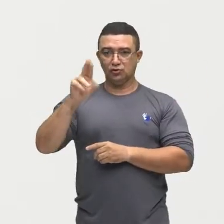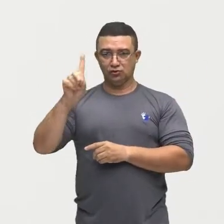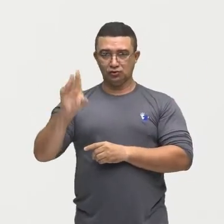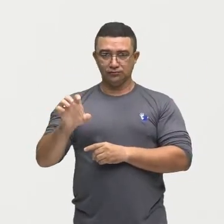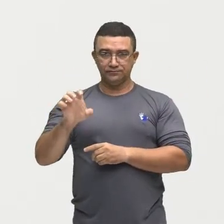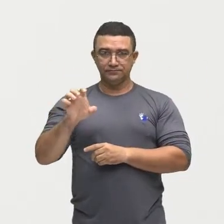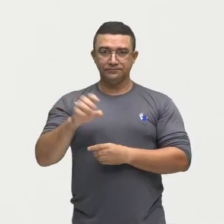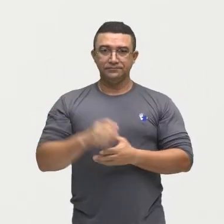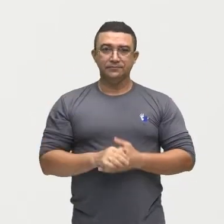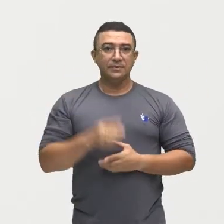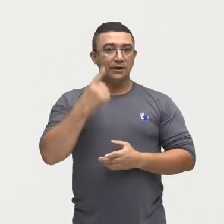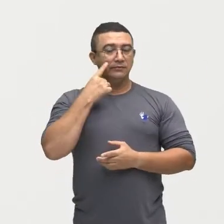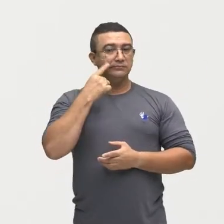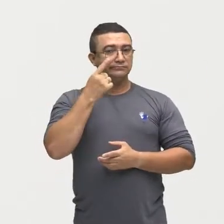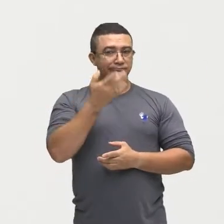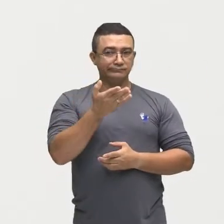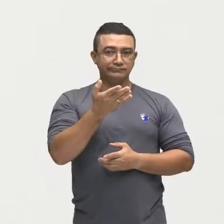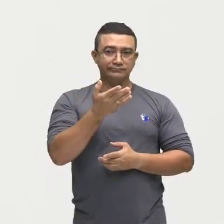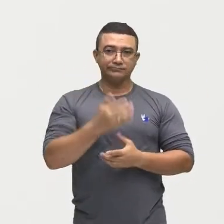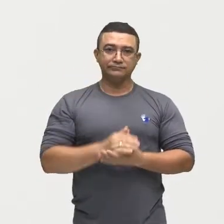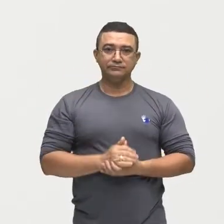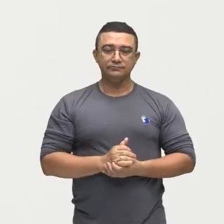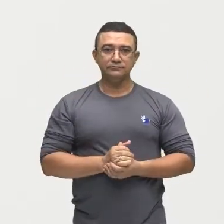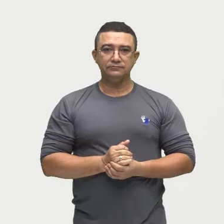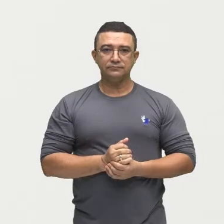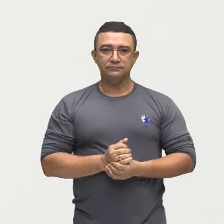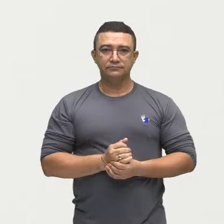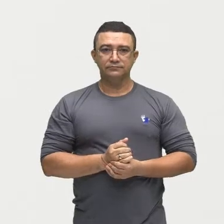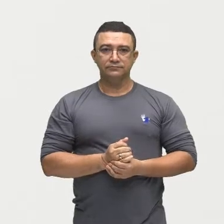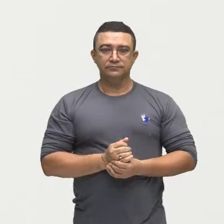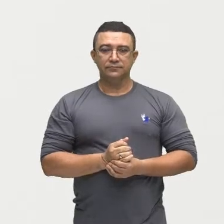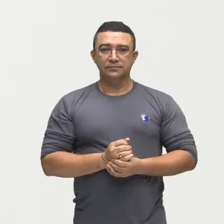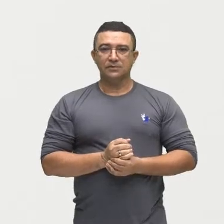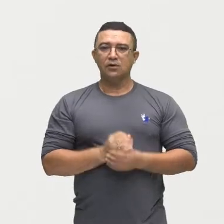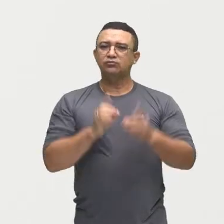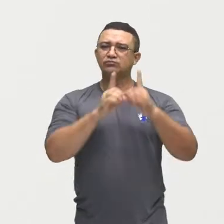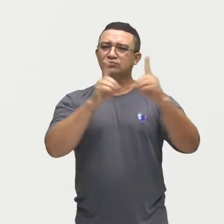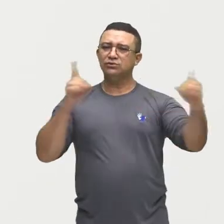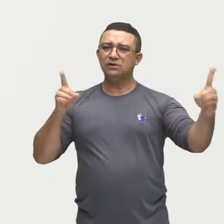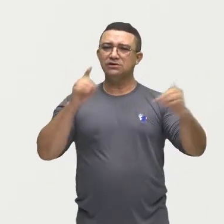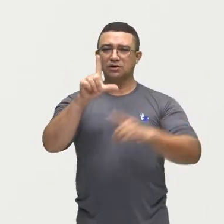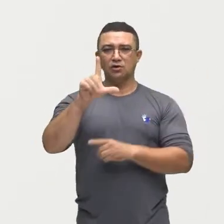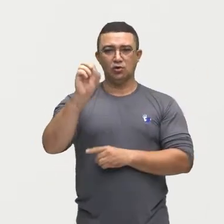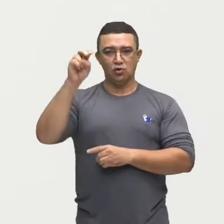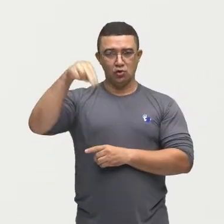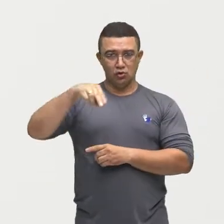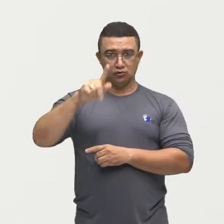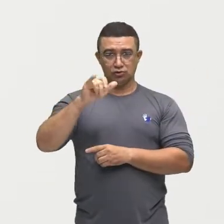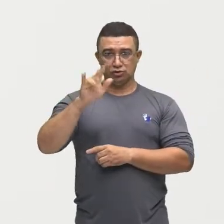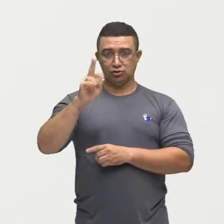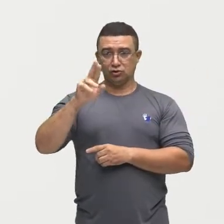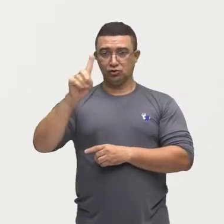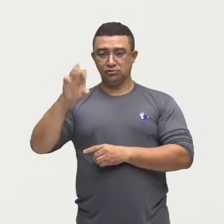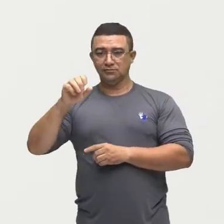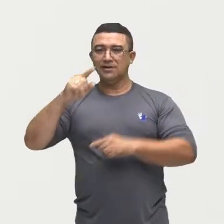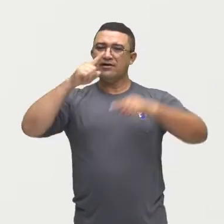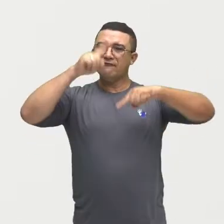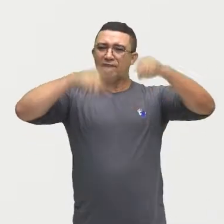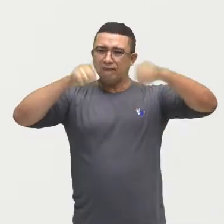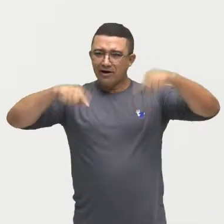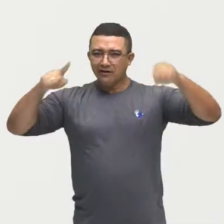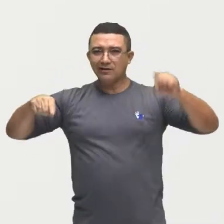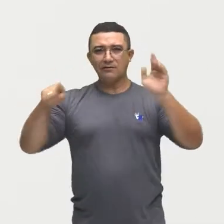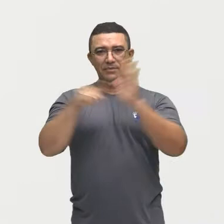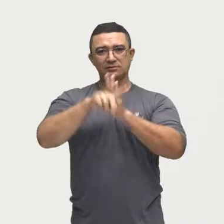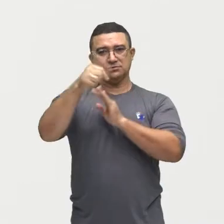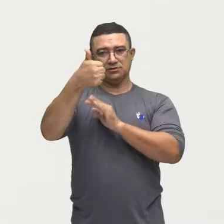tem a definição da nossa longitude. Essa longitude, gente, ela já vai variar aqui de menos